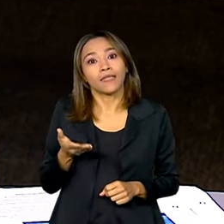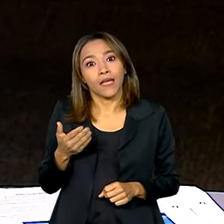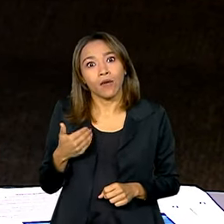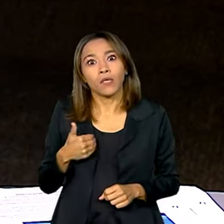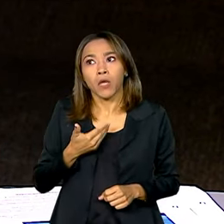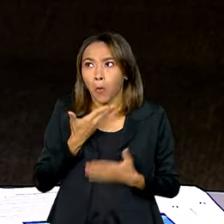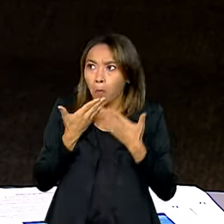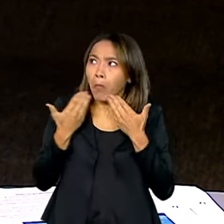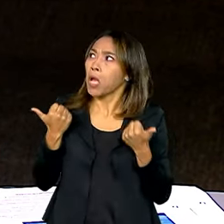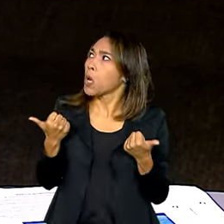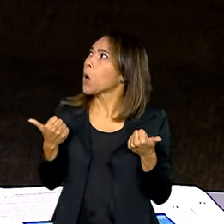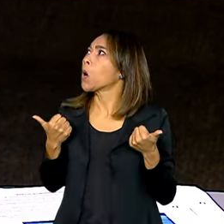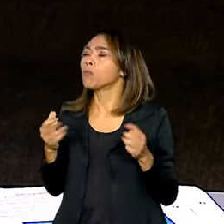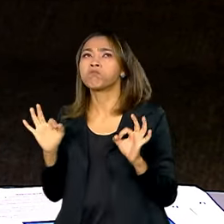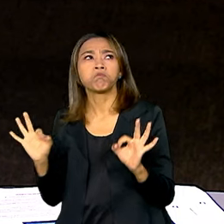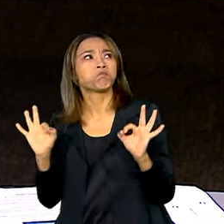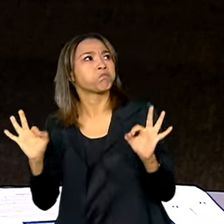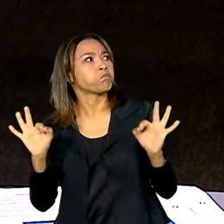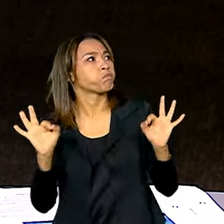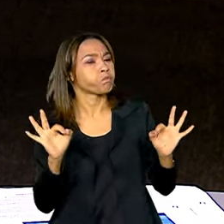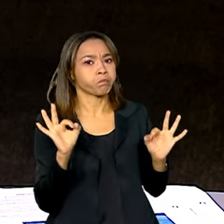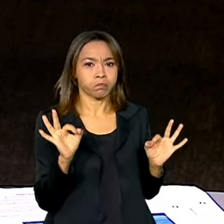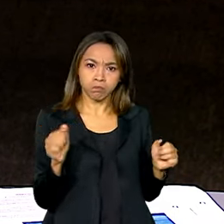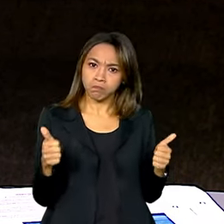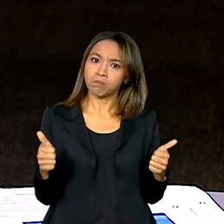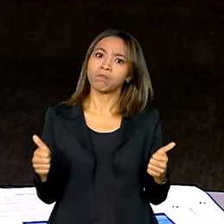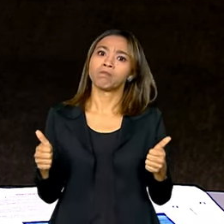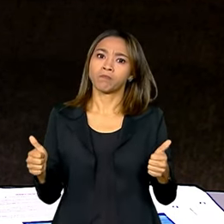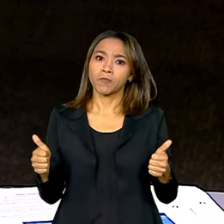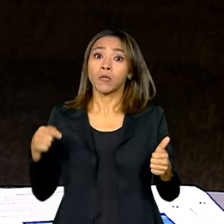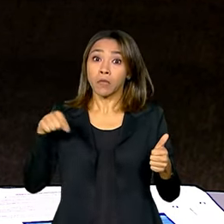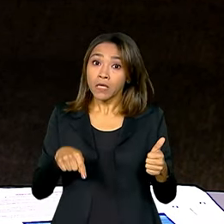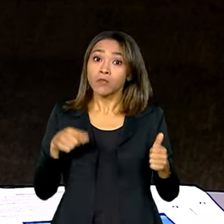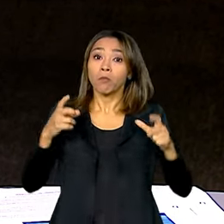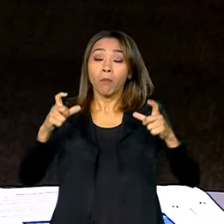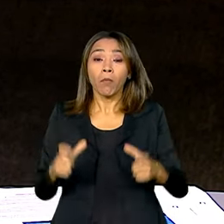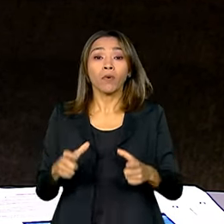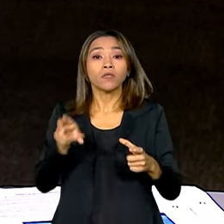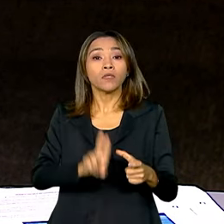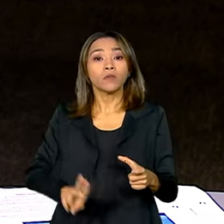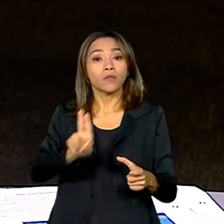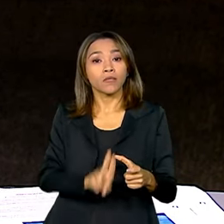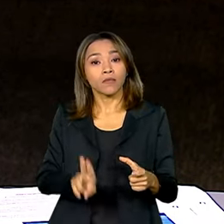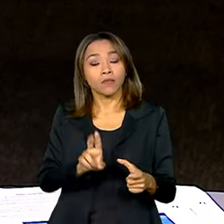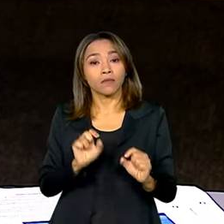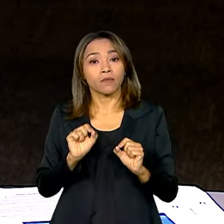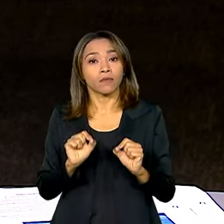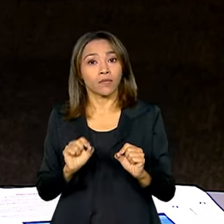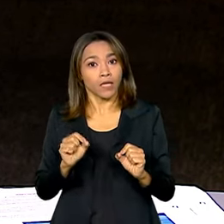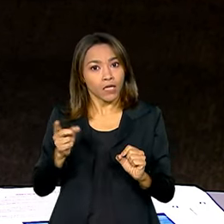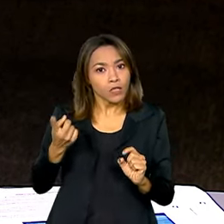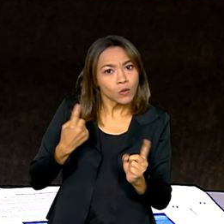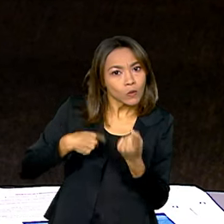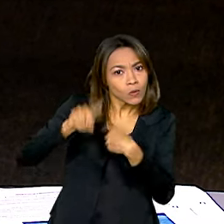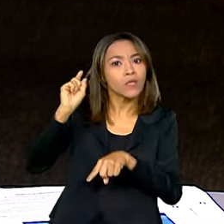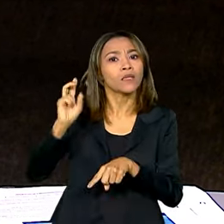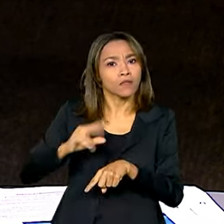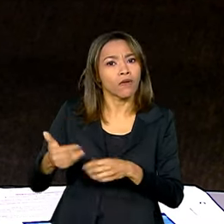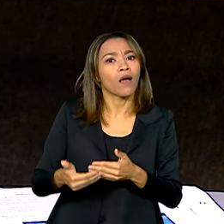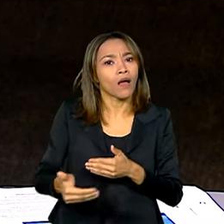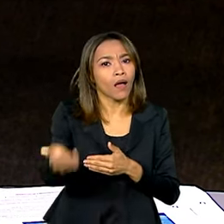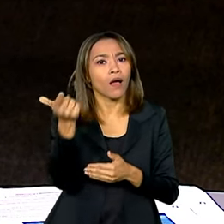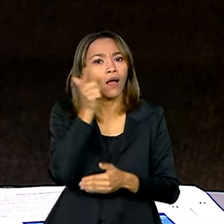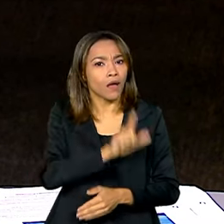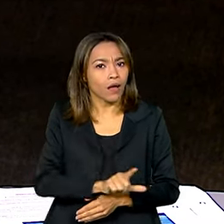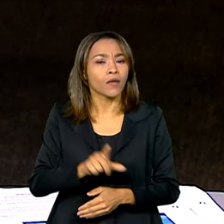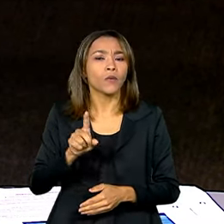melhor estado de conservação. Ele pode ser utilizado na medida em que a gente tiver sucesso, e vamos ter, viu, Tiago,